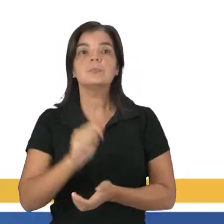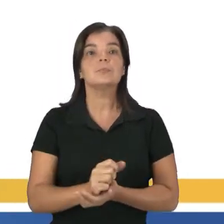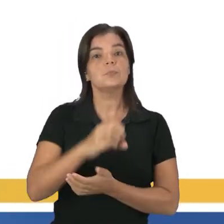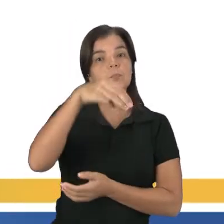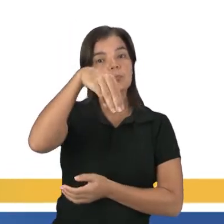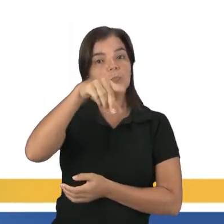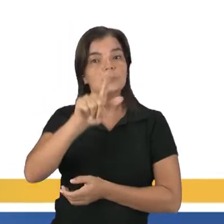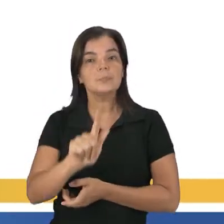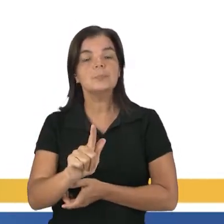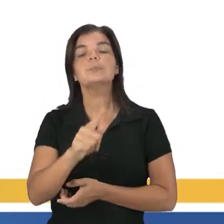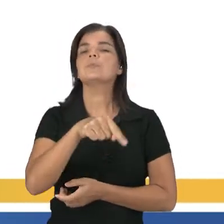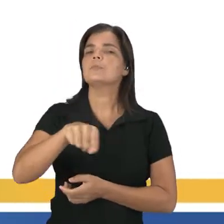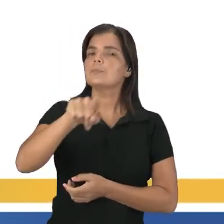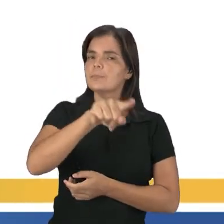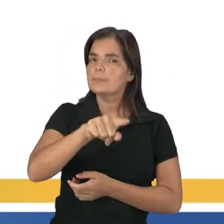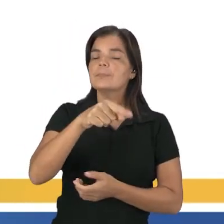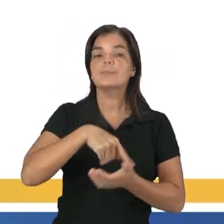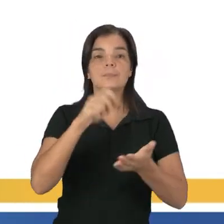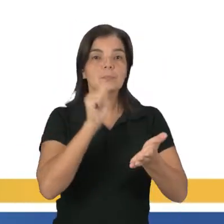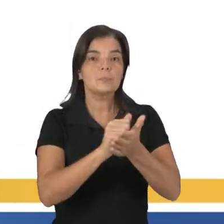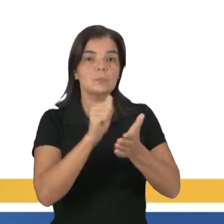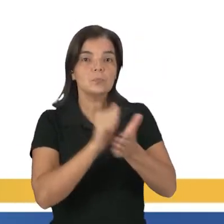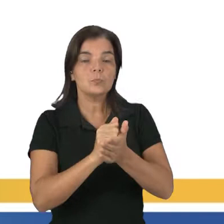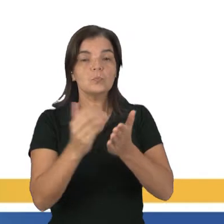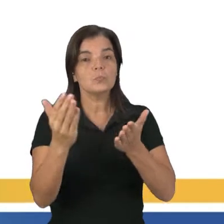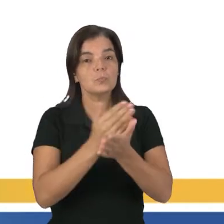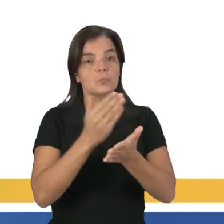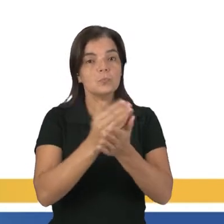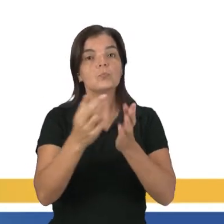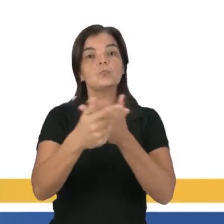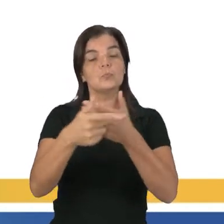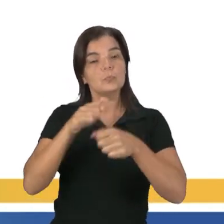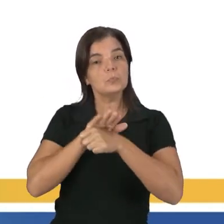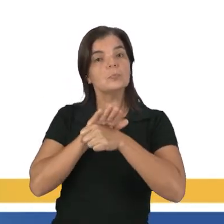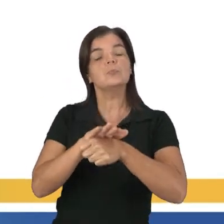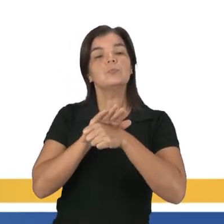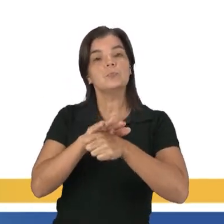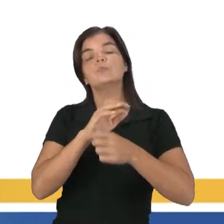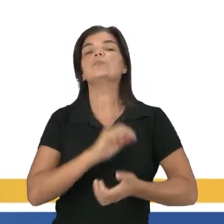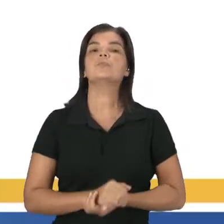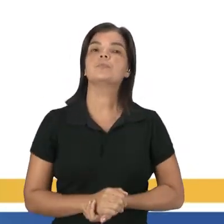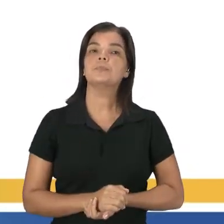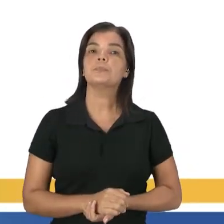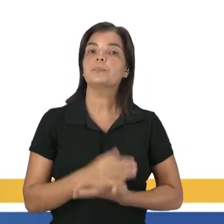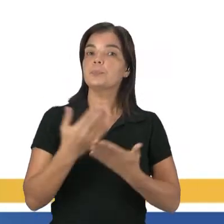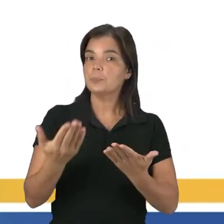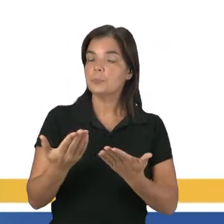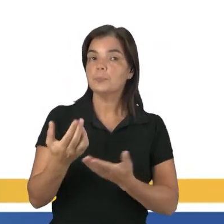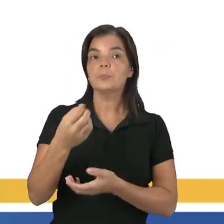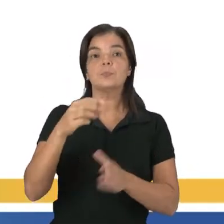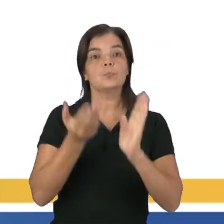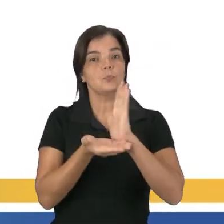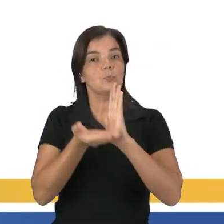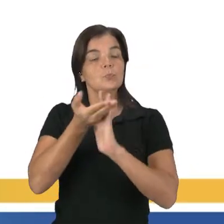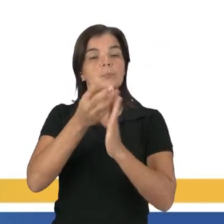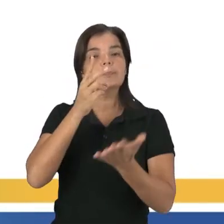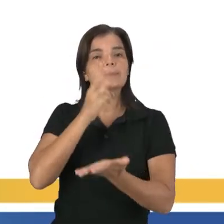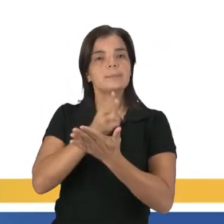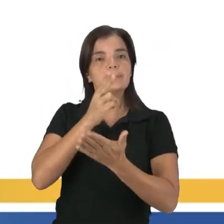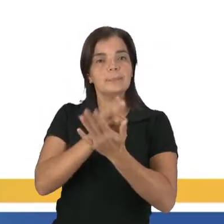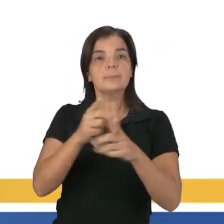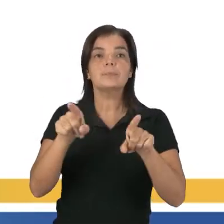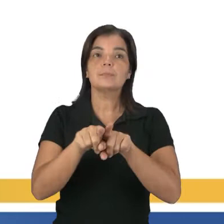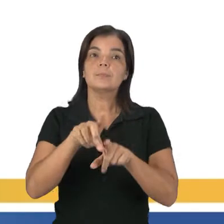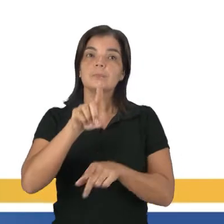miligrama, tá? Eu quero que vocês anotem no seu caderno algo que te ajuda muito, né? Lá nos múltiplos, né? Toda vez que falar a